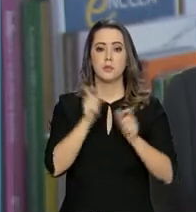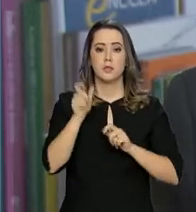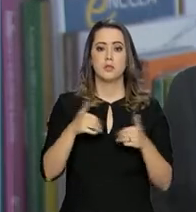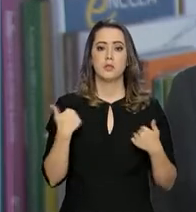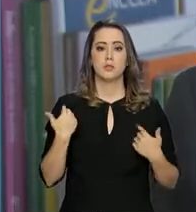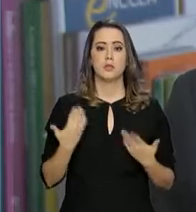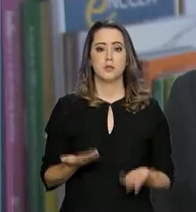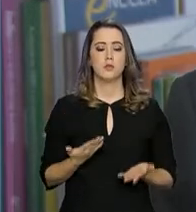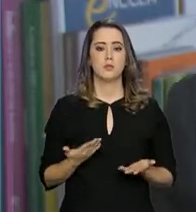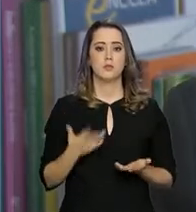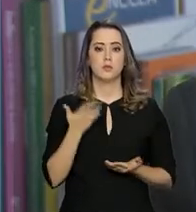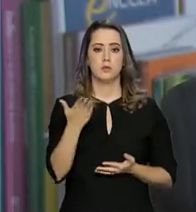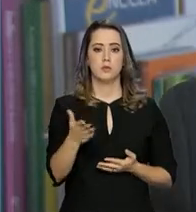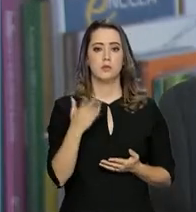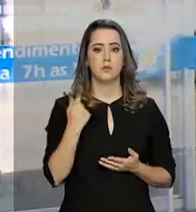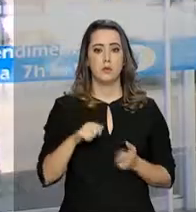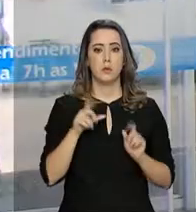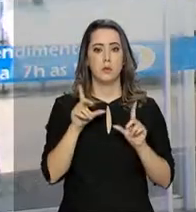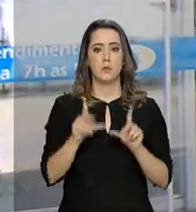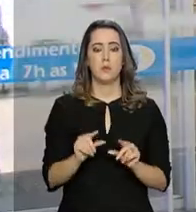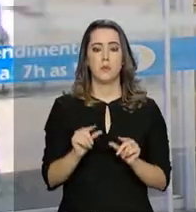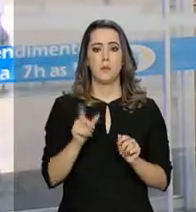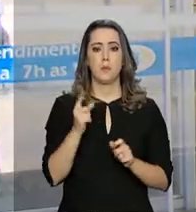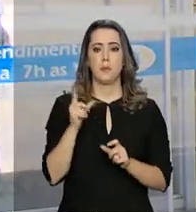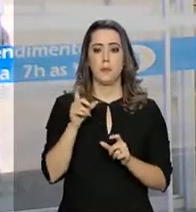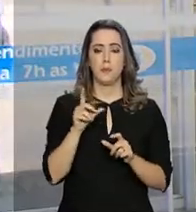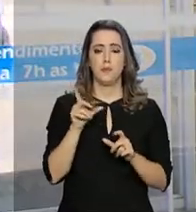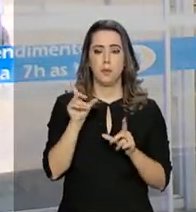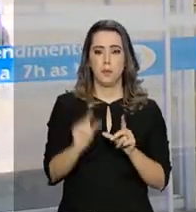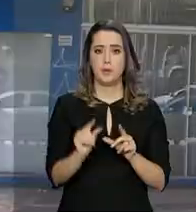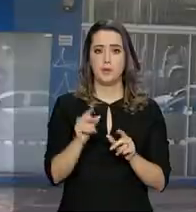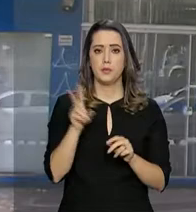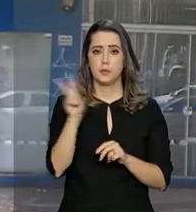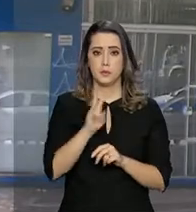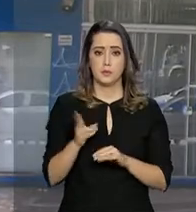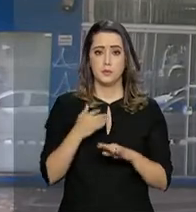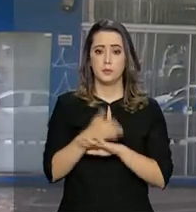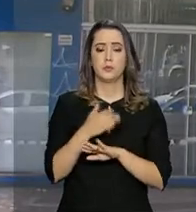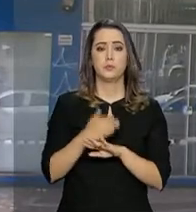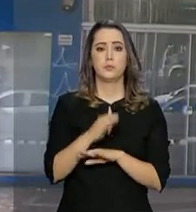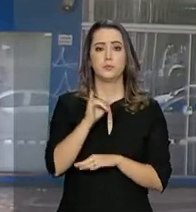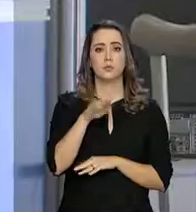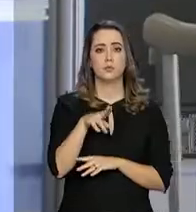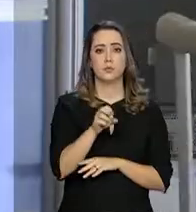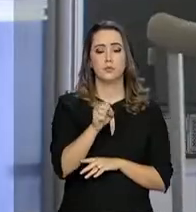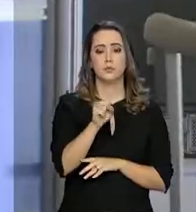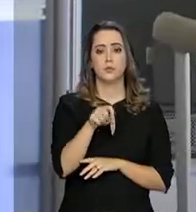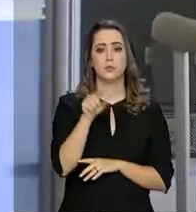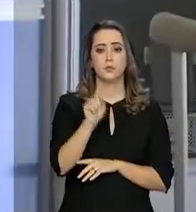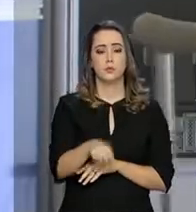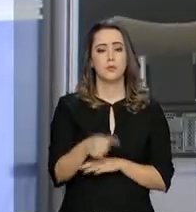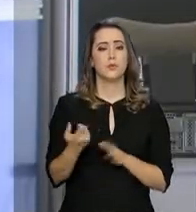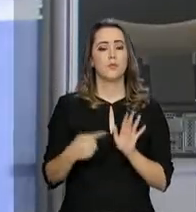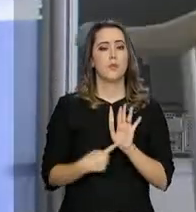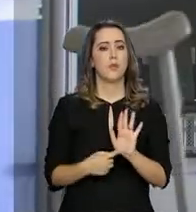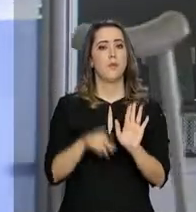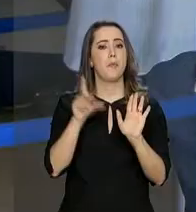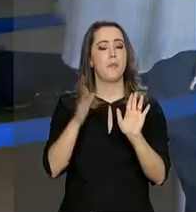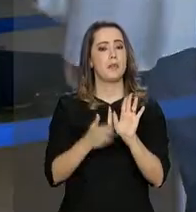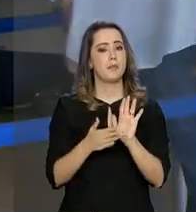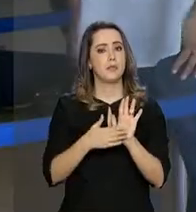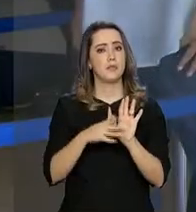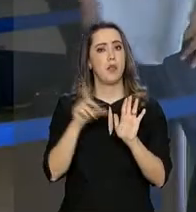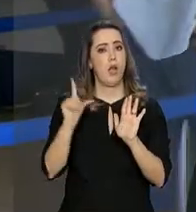está falando olha você vai ter que menos uma quantidade de vezes menor até uma agência da previdência você vai ter que apresentar -